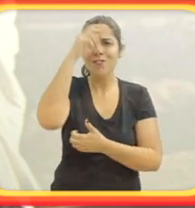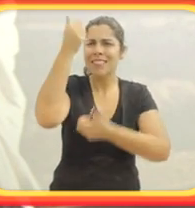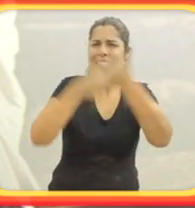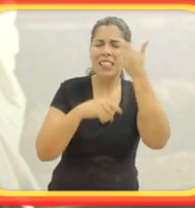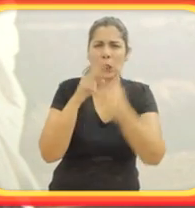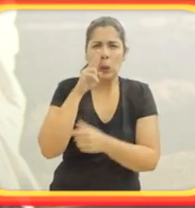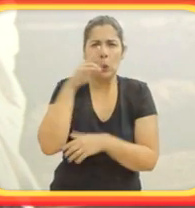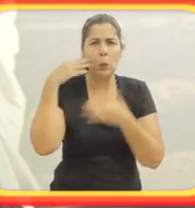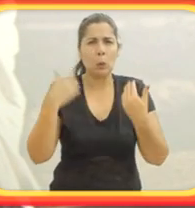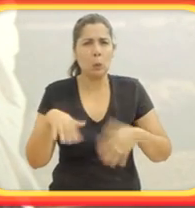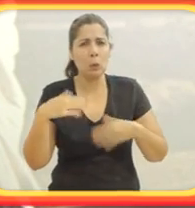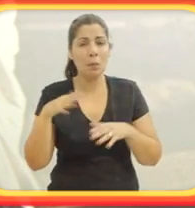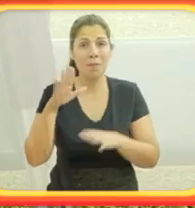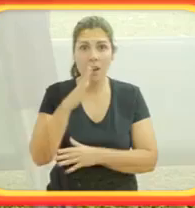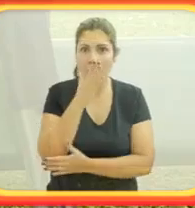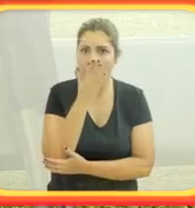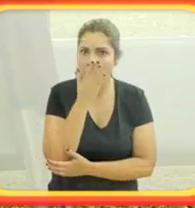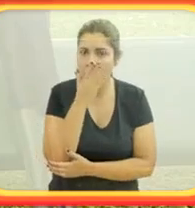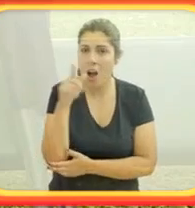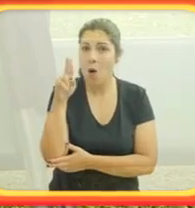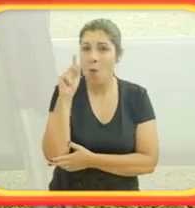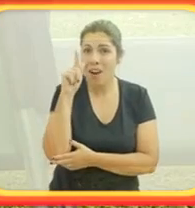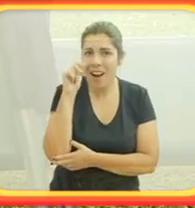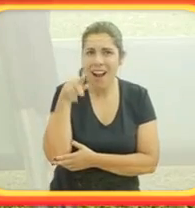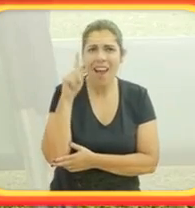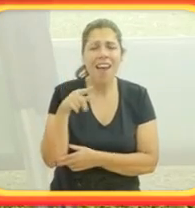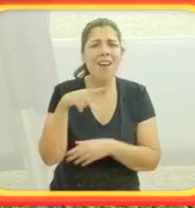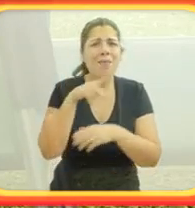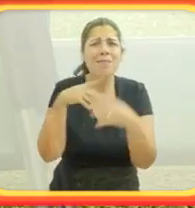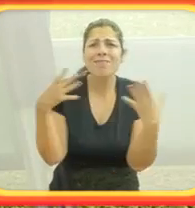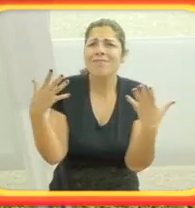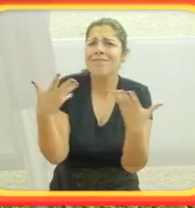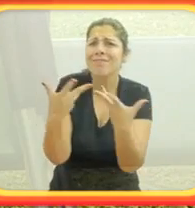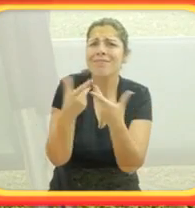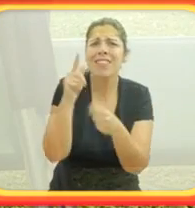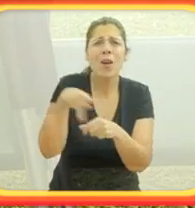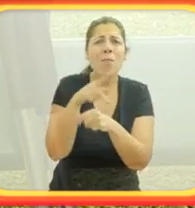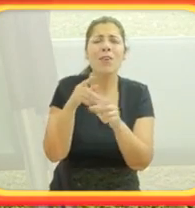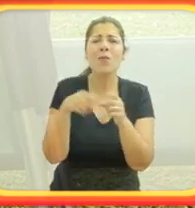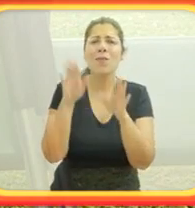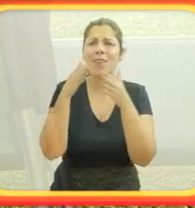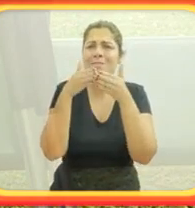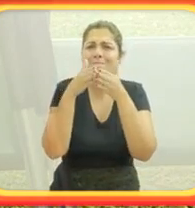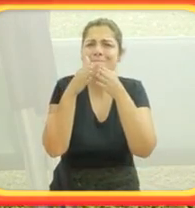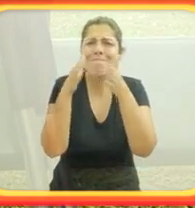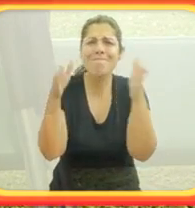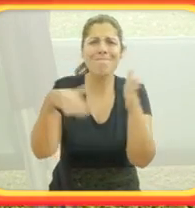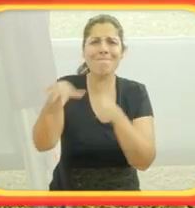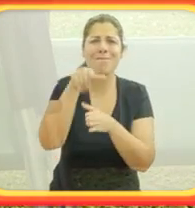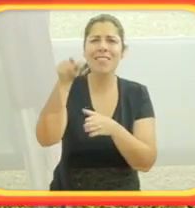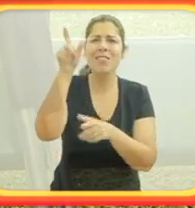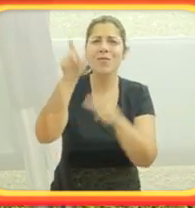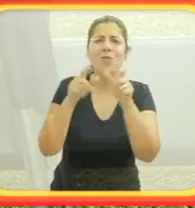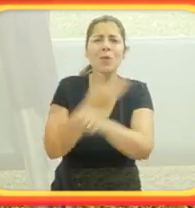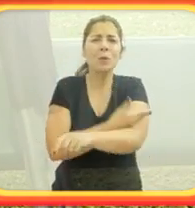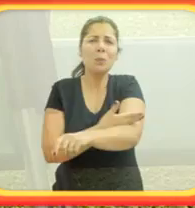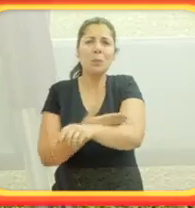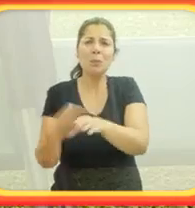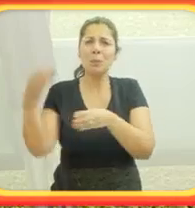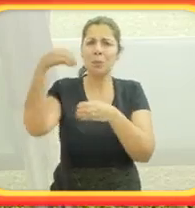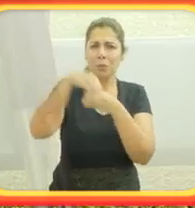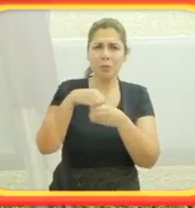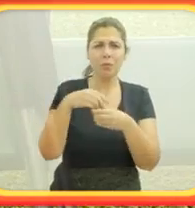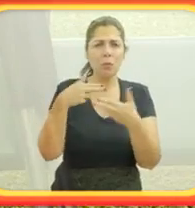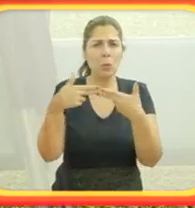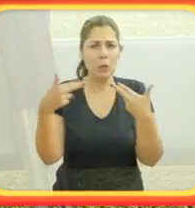bem fortes, mas que, caramba, o Uganda é um país incrível, é um país muito receptivo, eles estão acostumados com